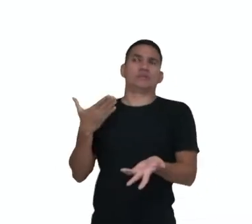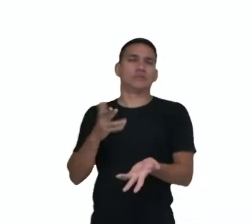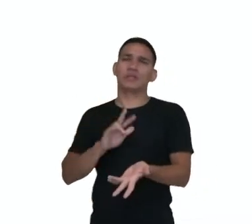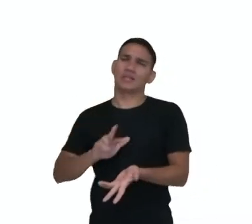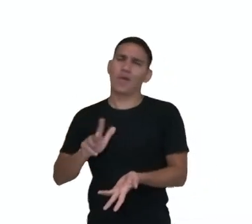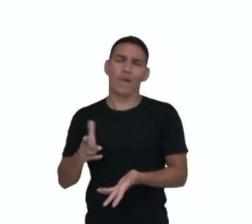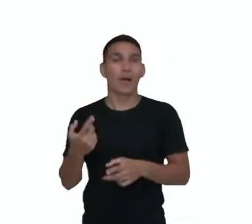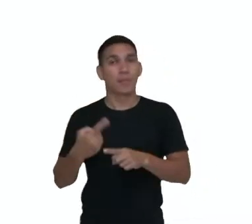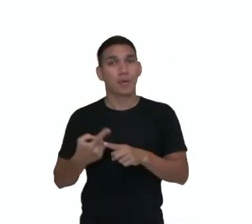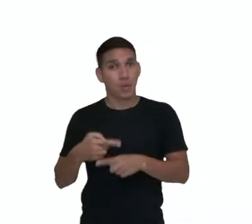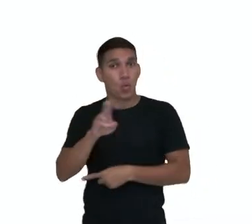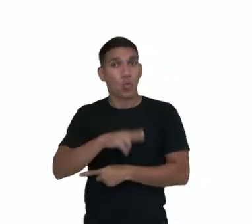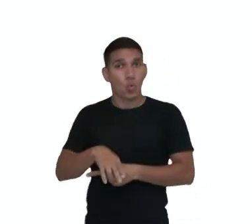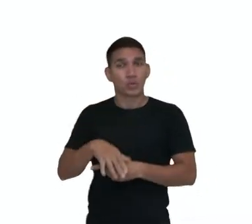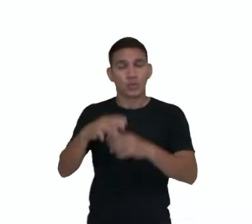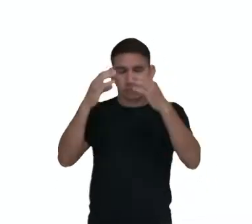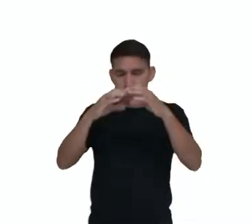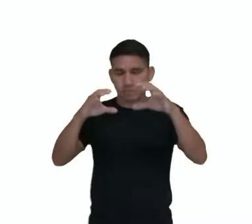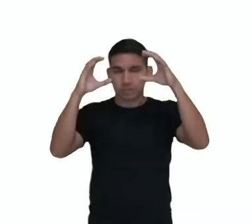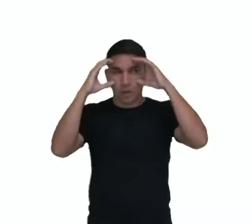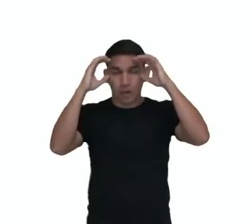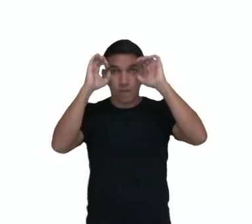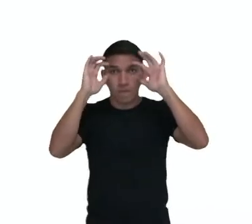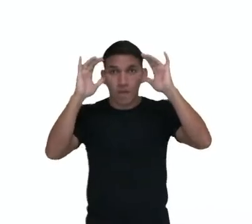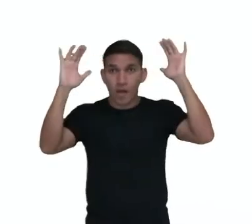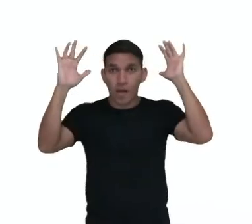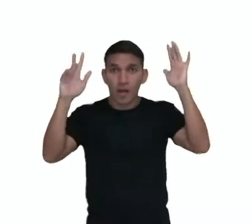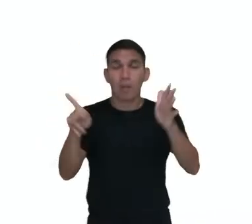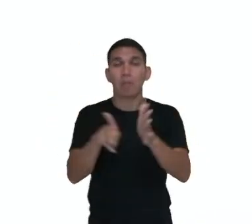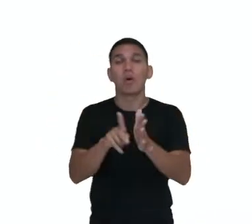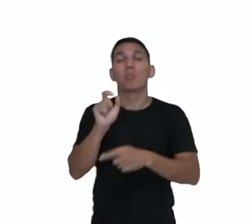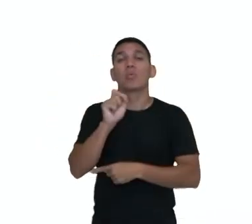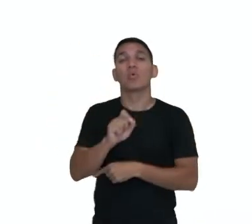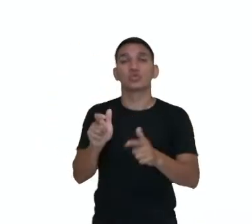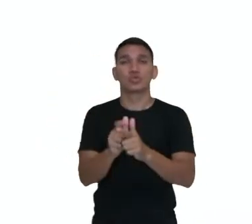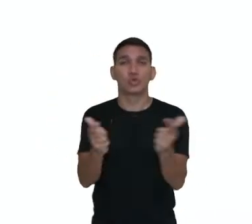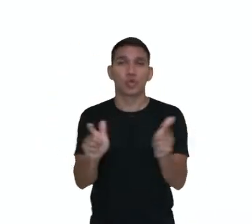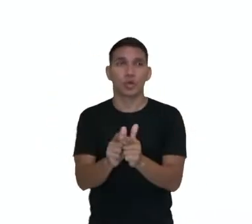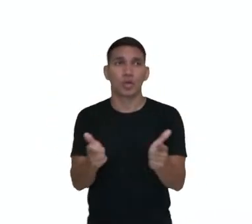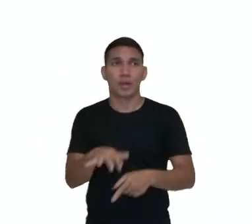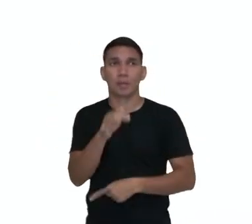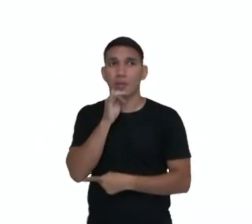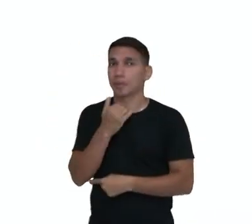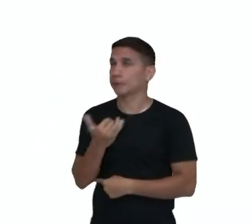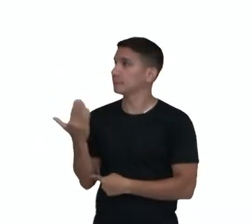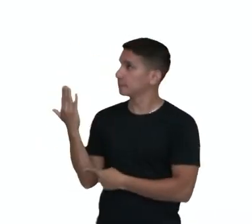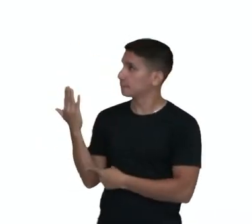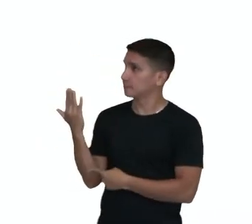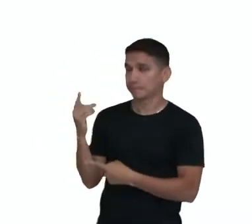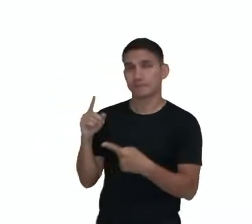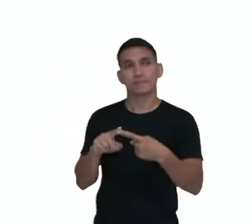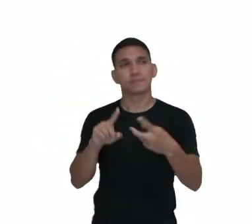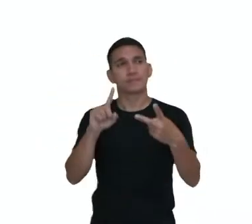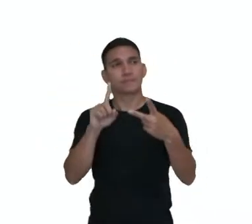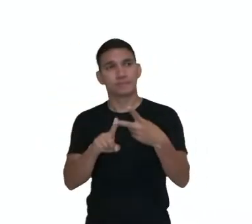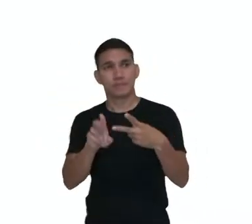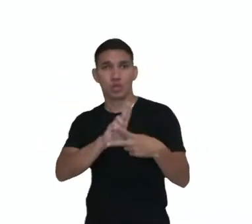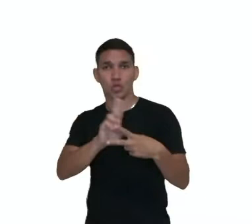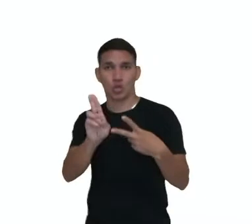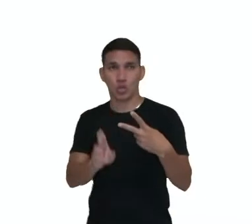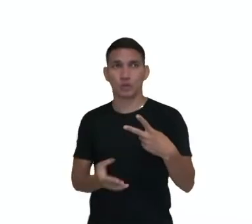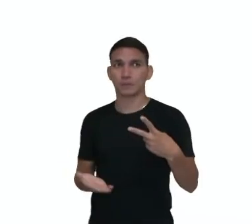utilizar a realidade virtual em jornais como o The New York Times e o Des